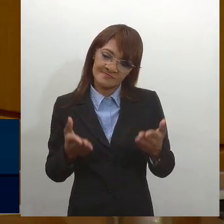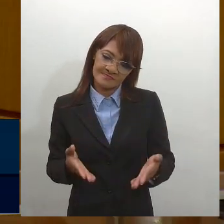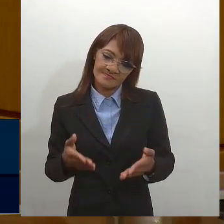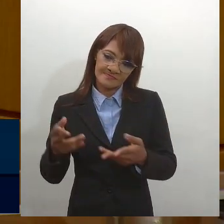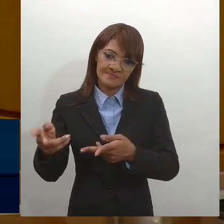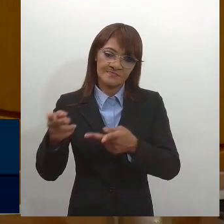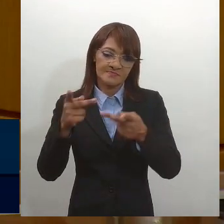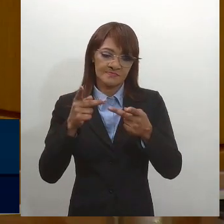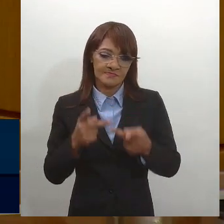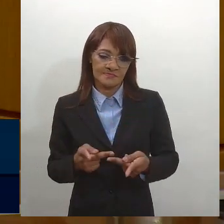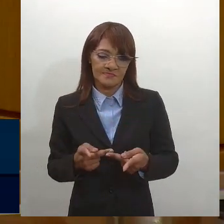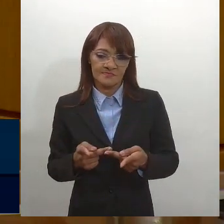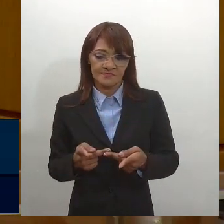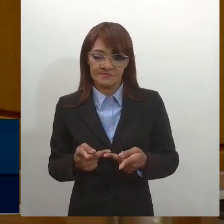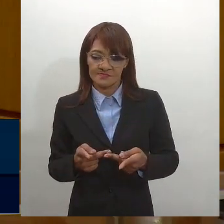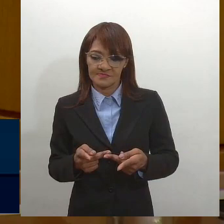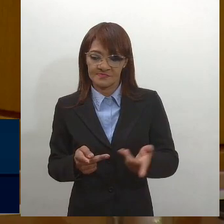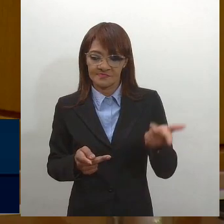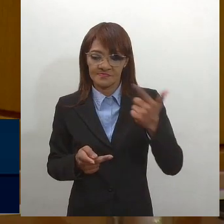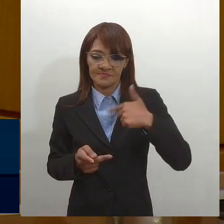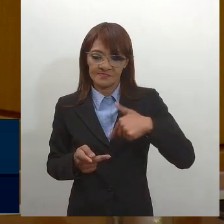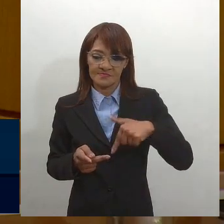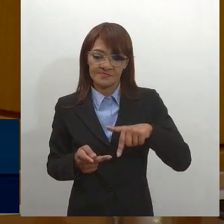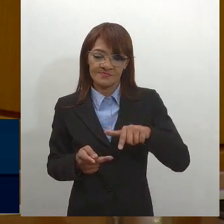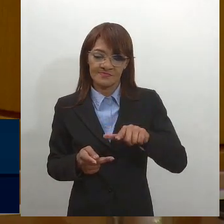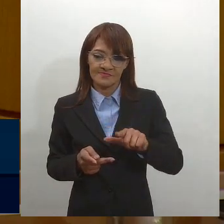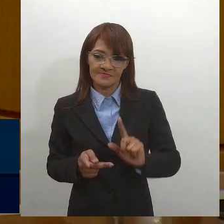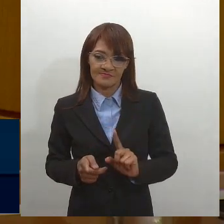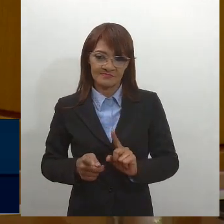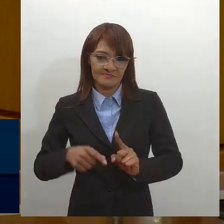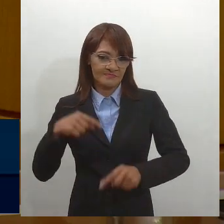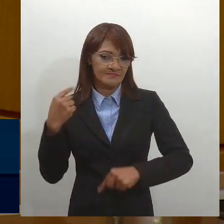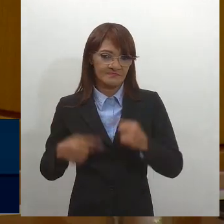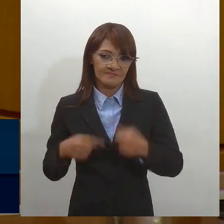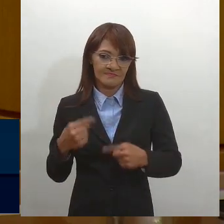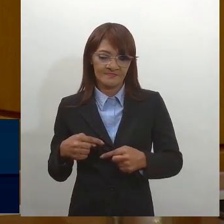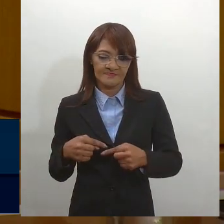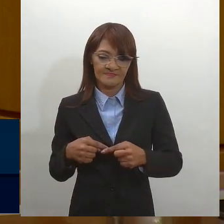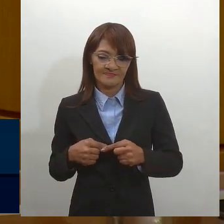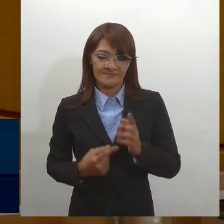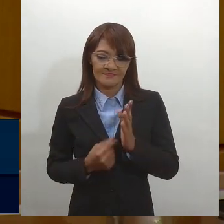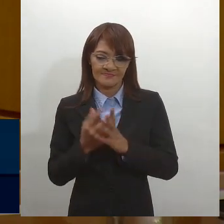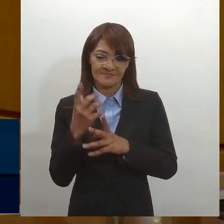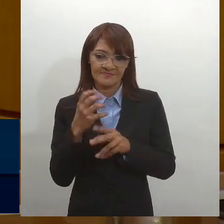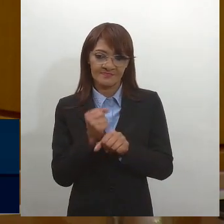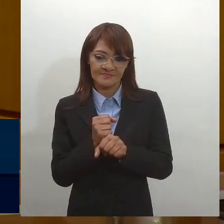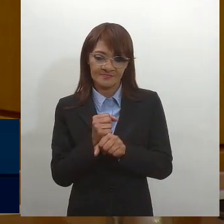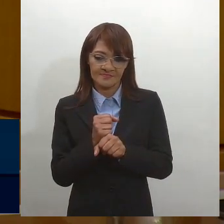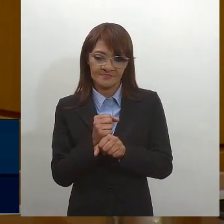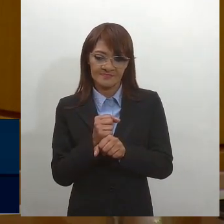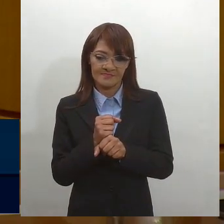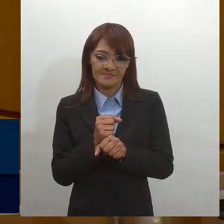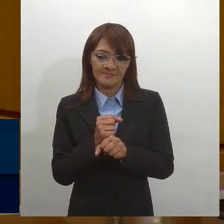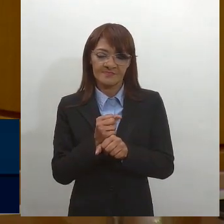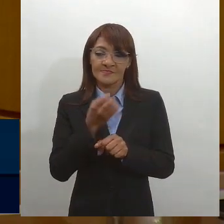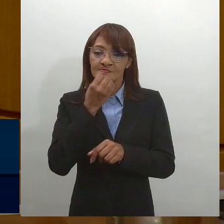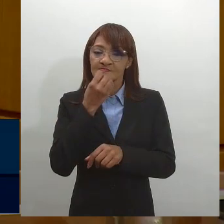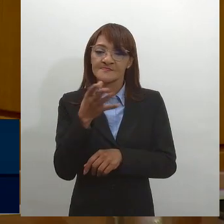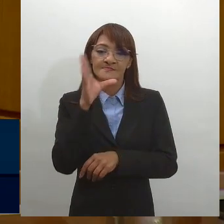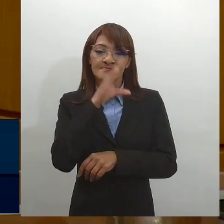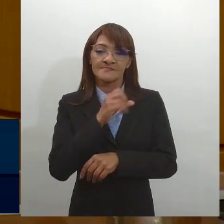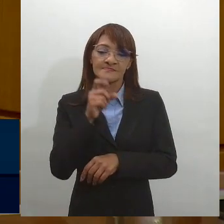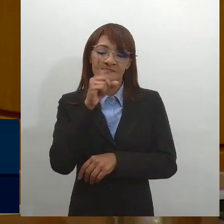plenária babadeira do orçamento participativo. É isso, desejo um final de semana e uma boa sessão